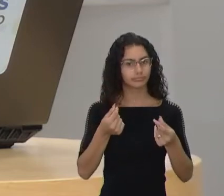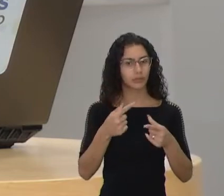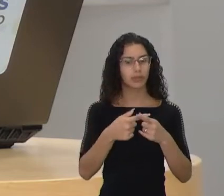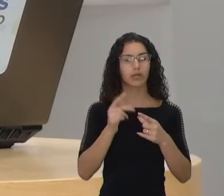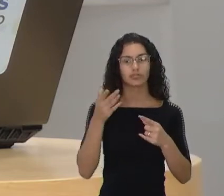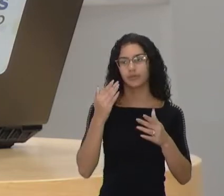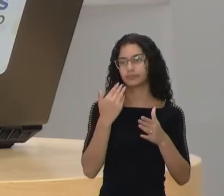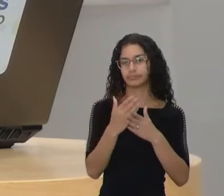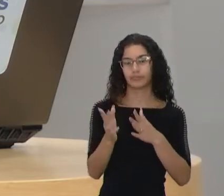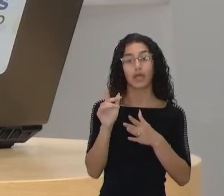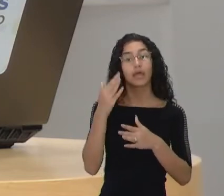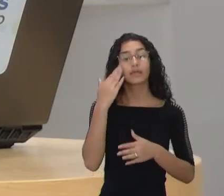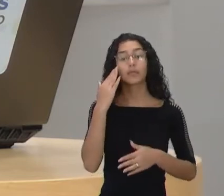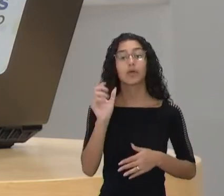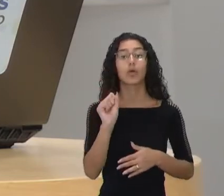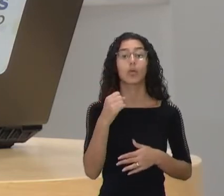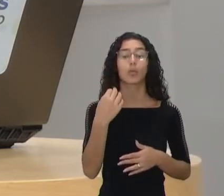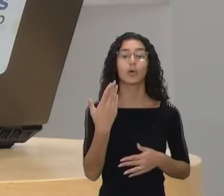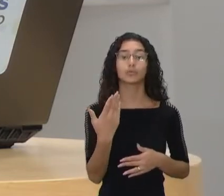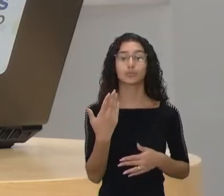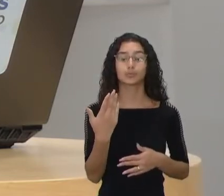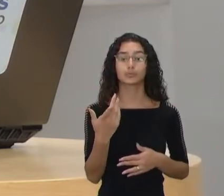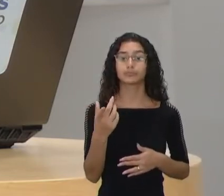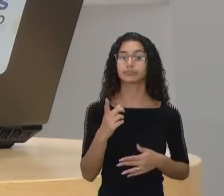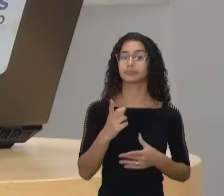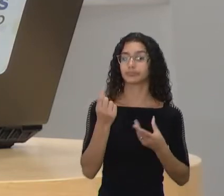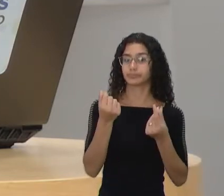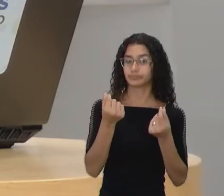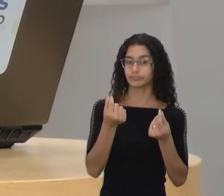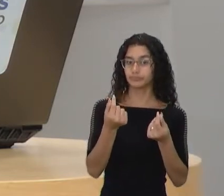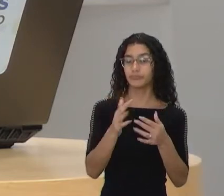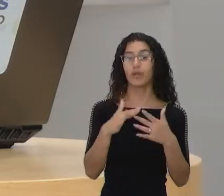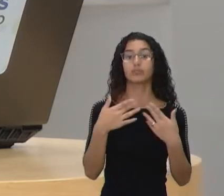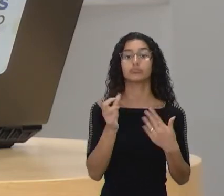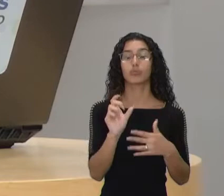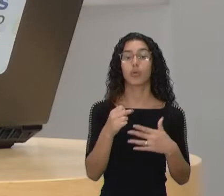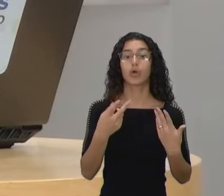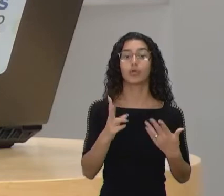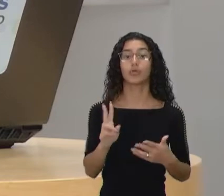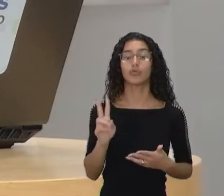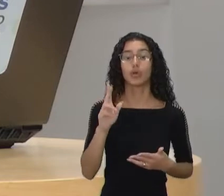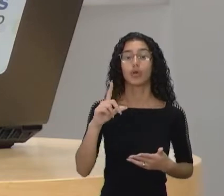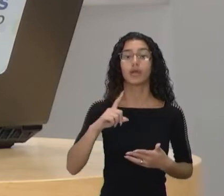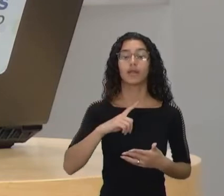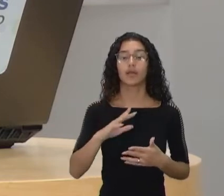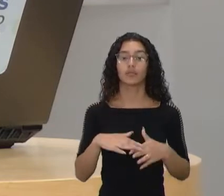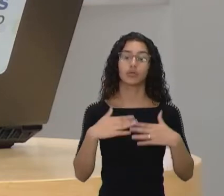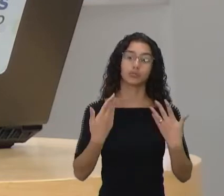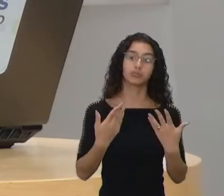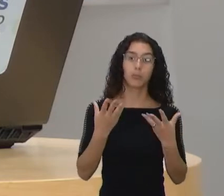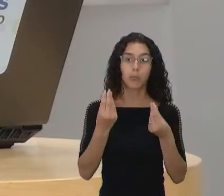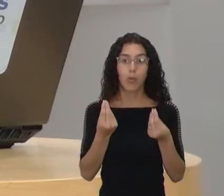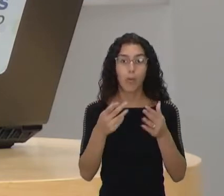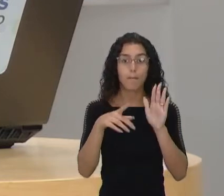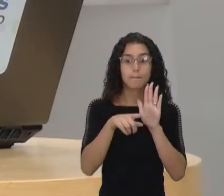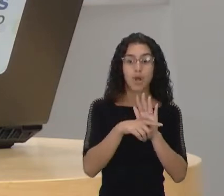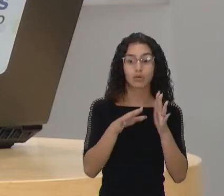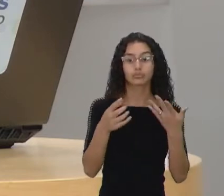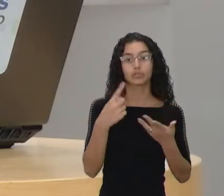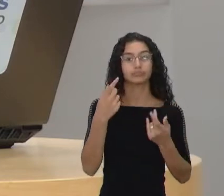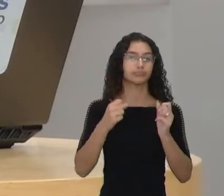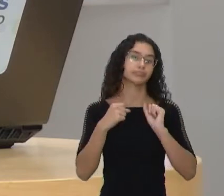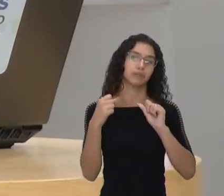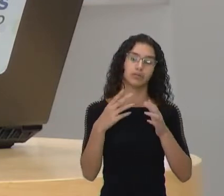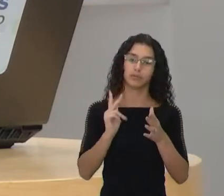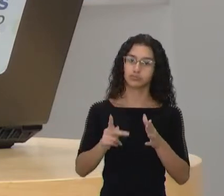foi mesmo, é saber quanto, né? Quanto que foi esse dinheiro, qual o valor dele, se foi muito, se foi pouco. A gente não